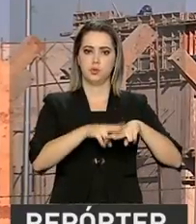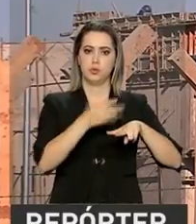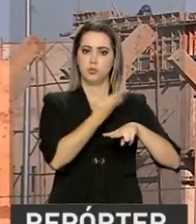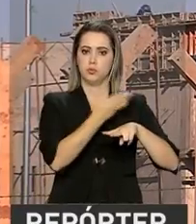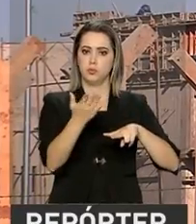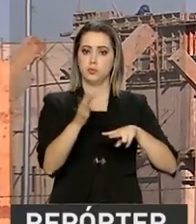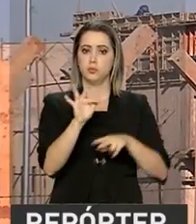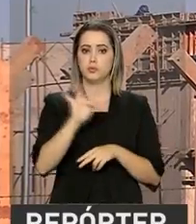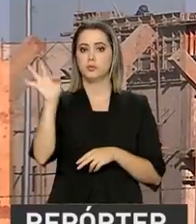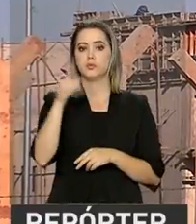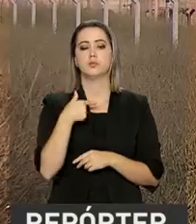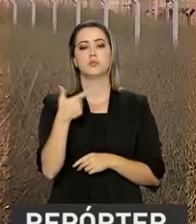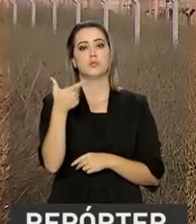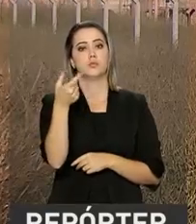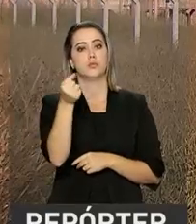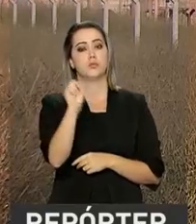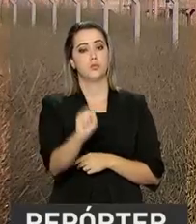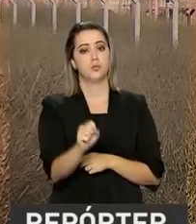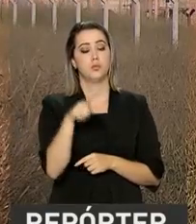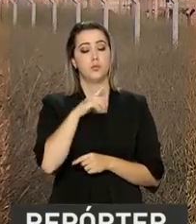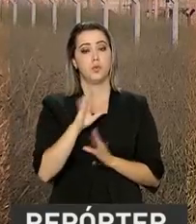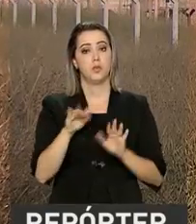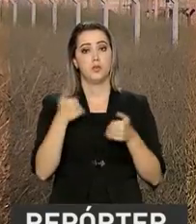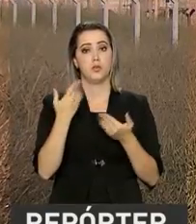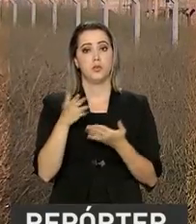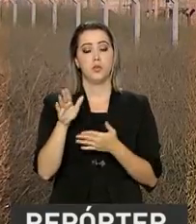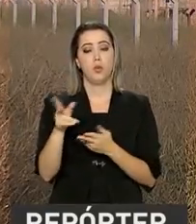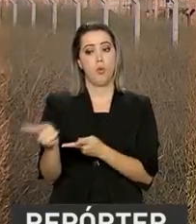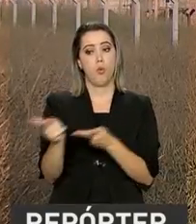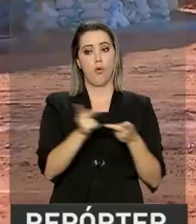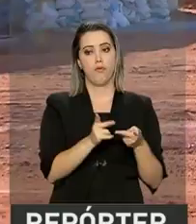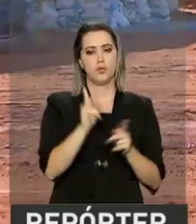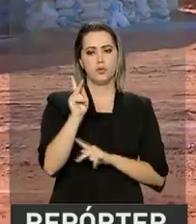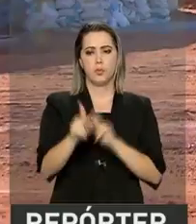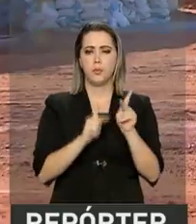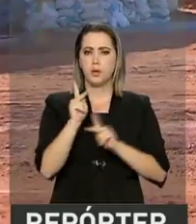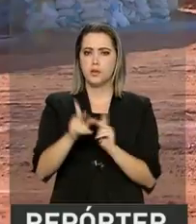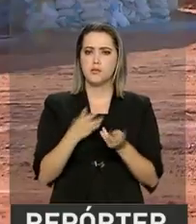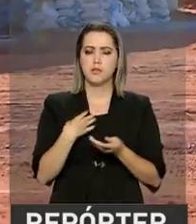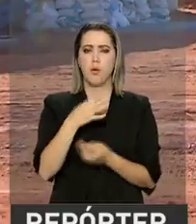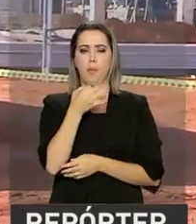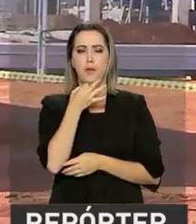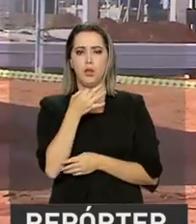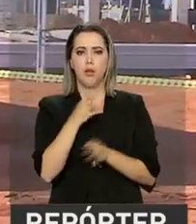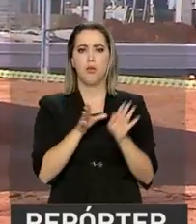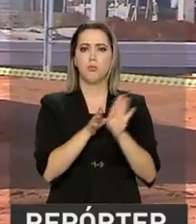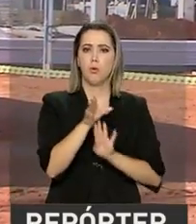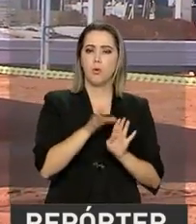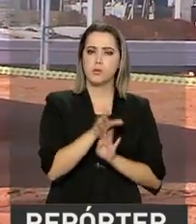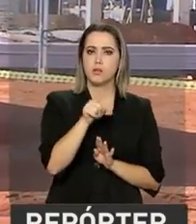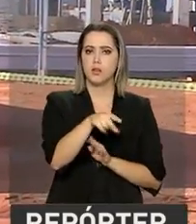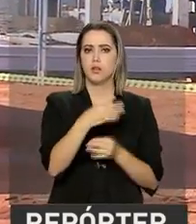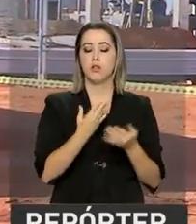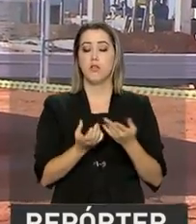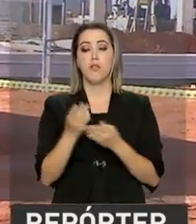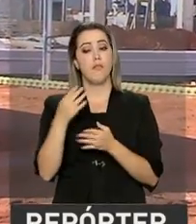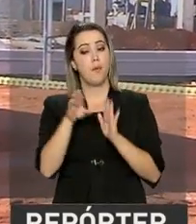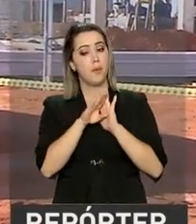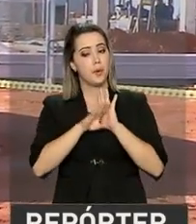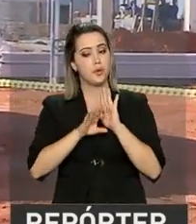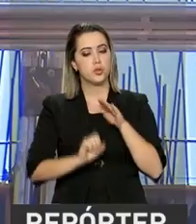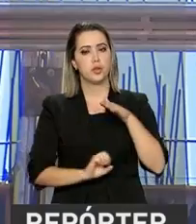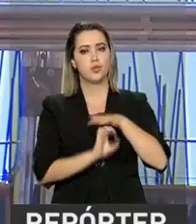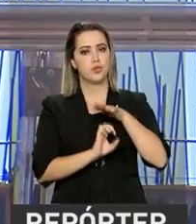julho de 2018 para isso foi aberta uma chamada pública para receber sugestões e projetos de empresas de construção